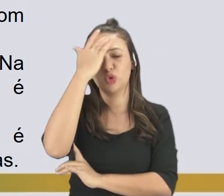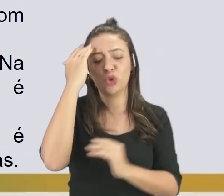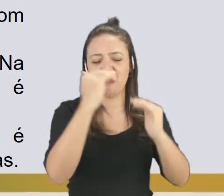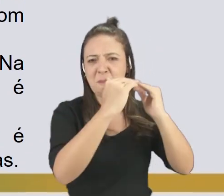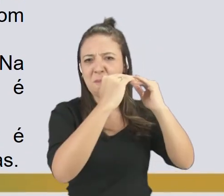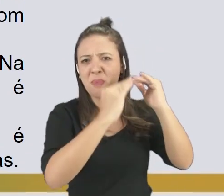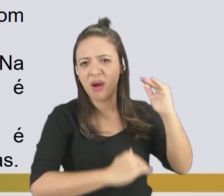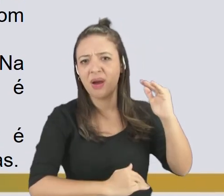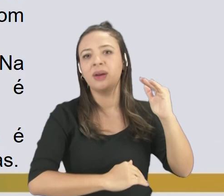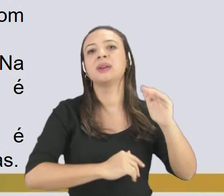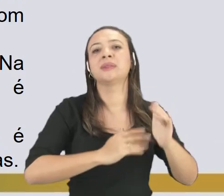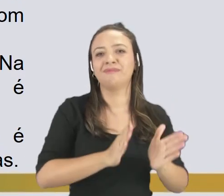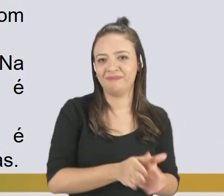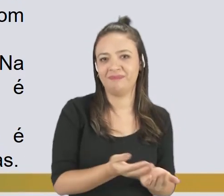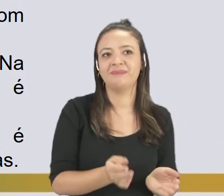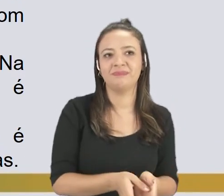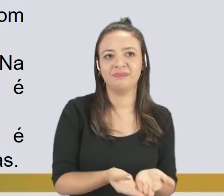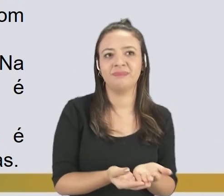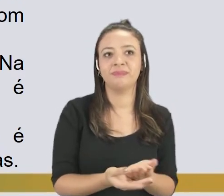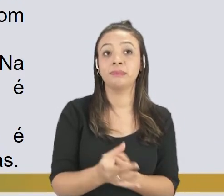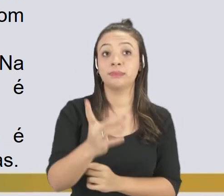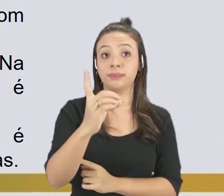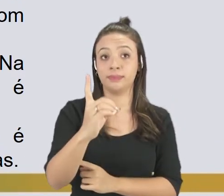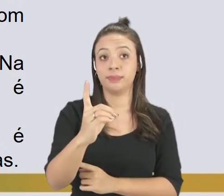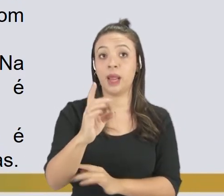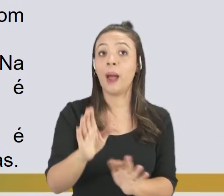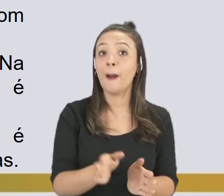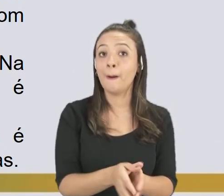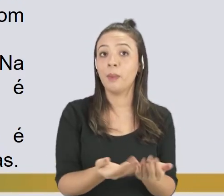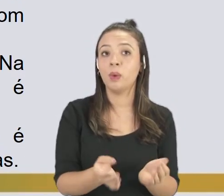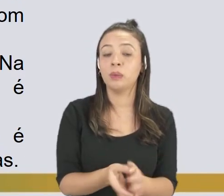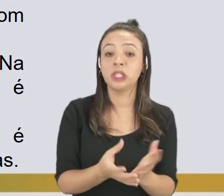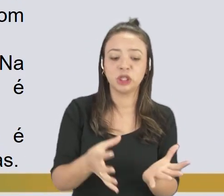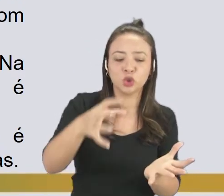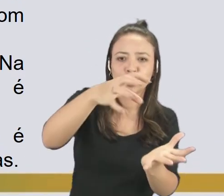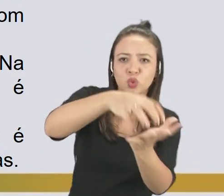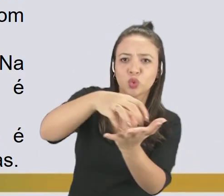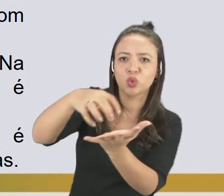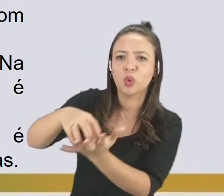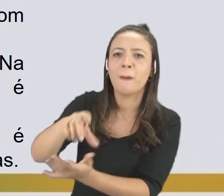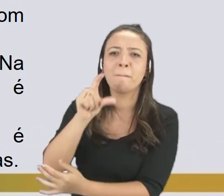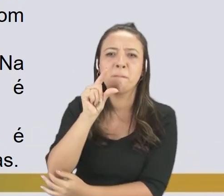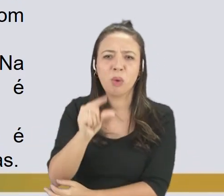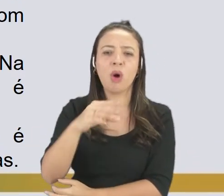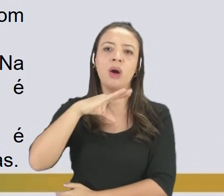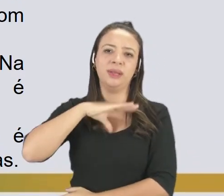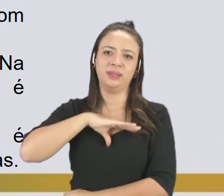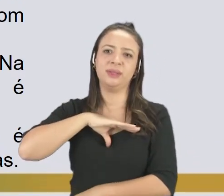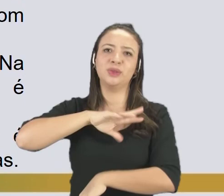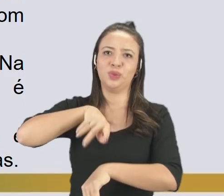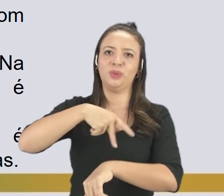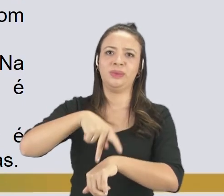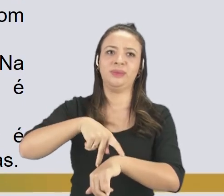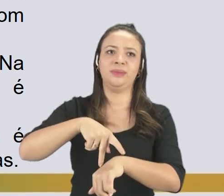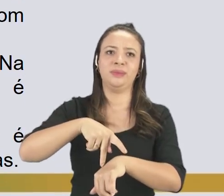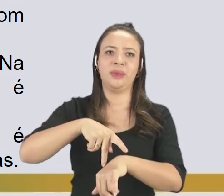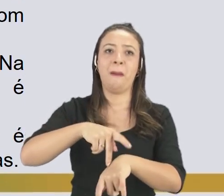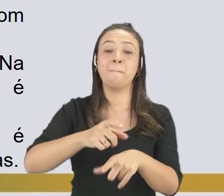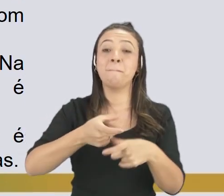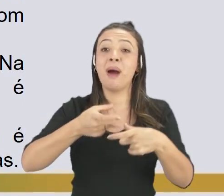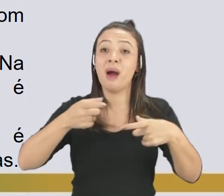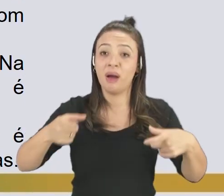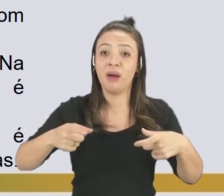abaixo da linha da pobreza. Letra D. A pobreza está concentrada em poucas cidades do país. Na maior parte dos